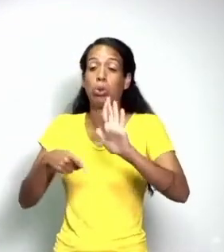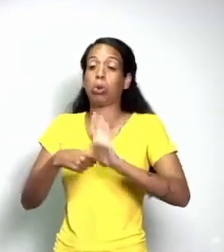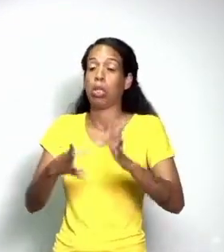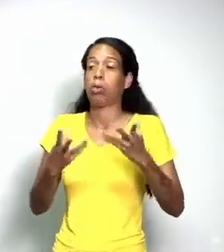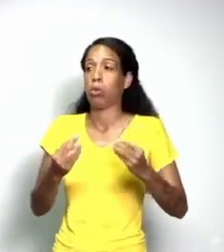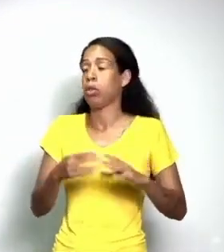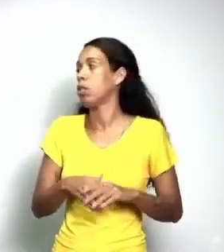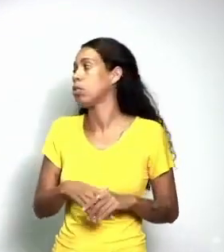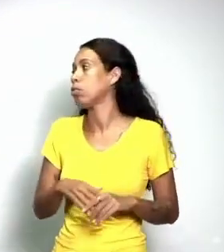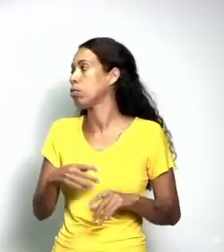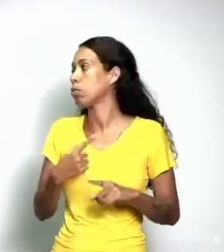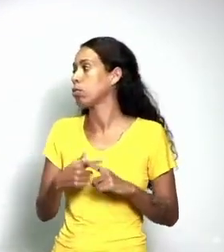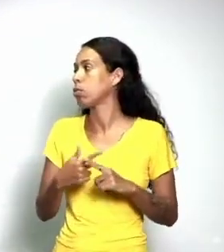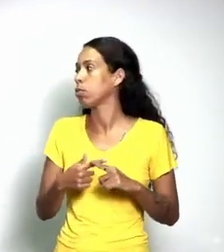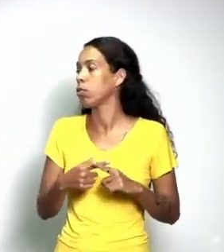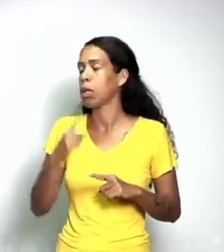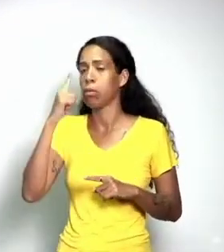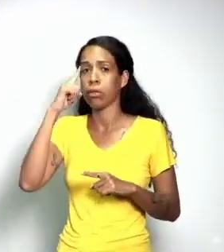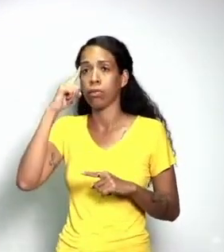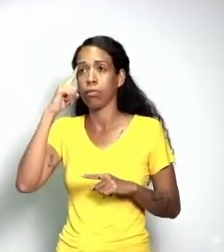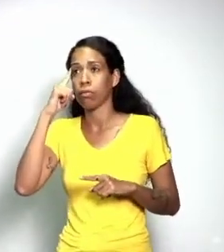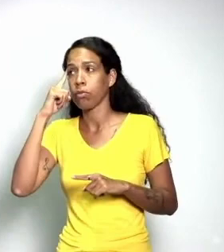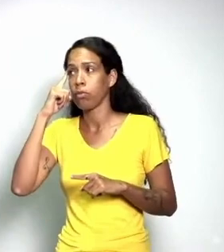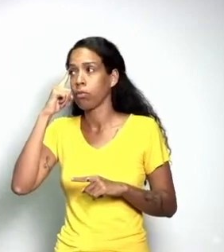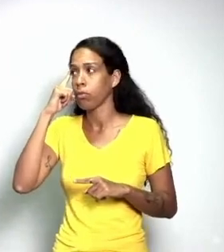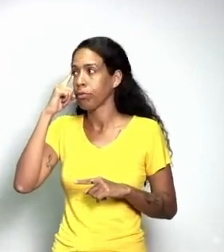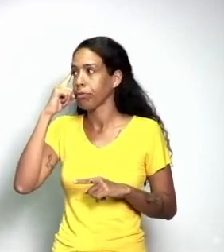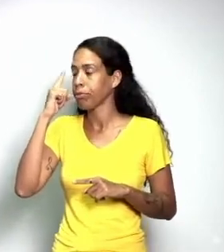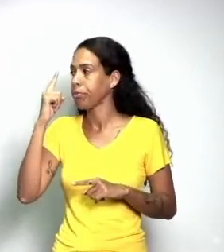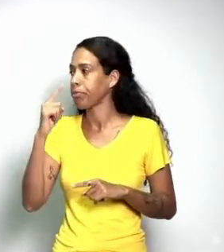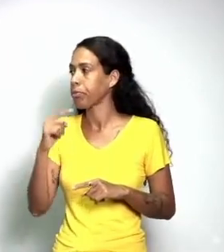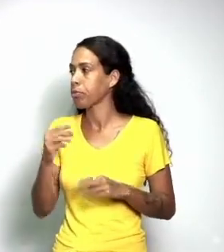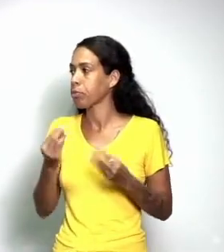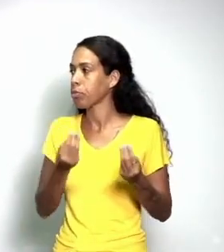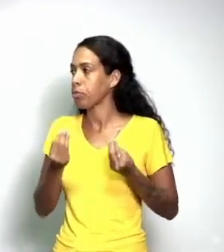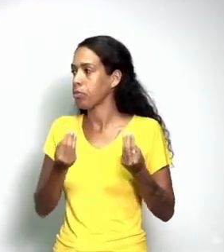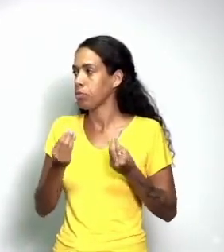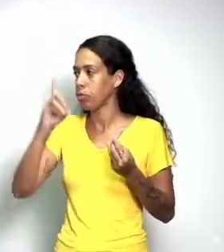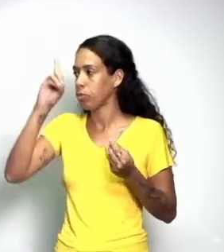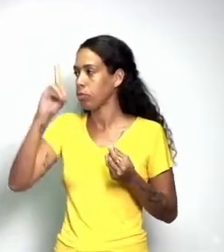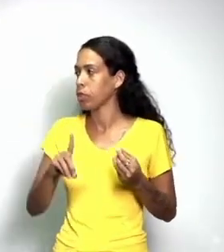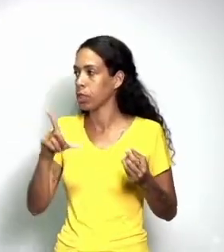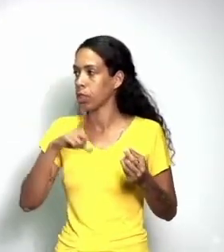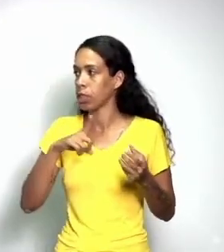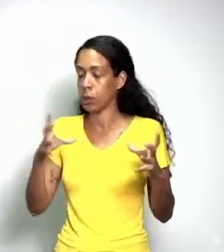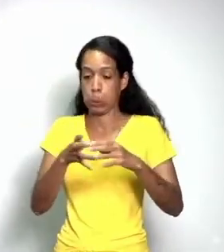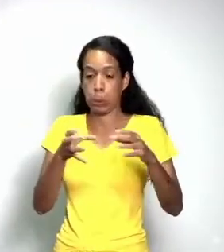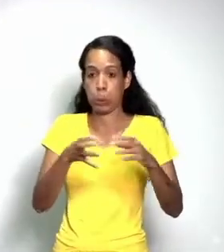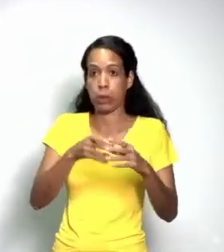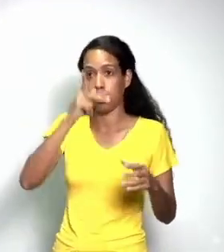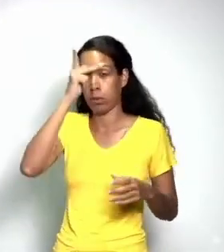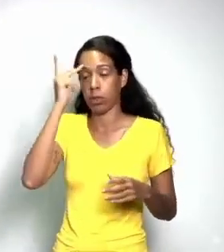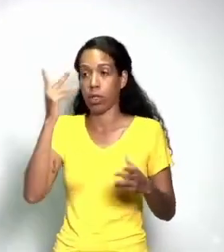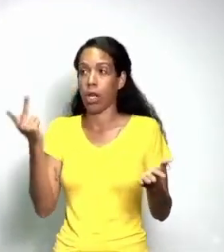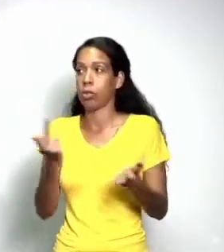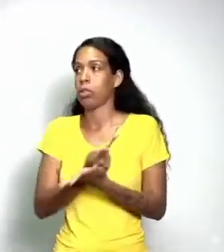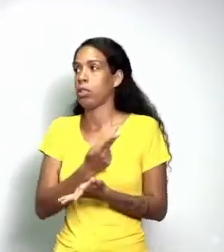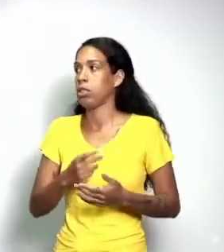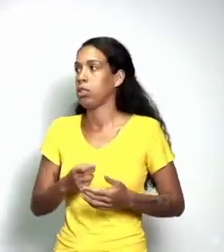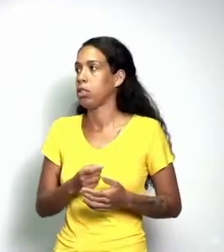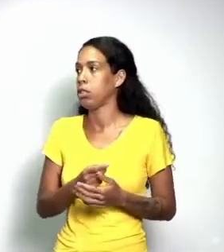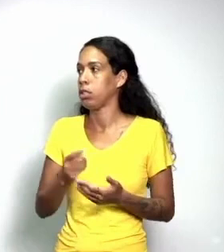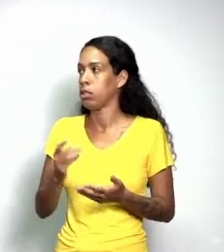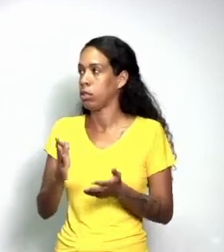isso. Porque ele vai estar pensando, a direção de foto vai estar pensando, mas vai ter muita gente para estar fazendo isso acontecer. Então, não